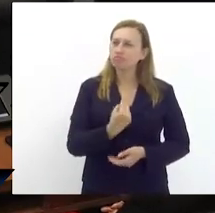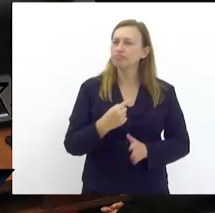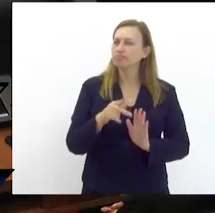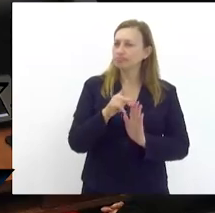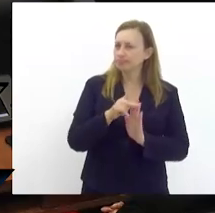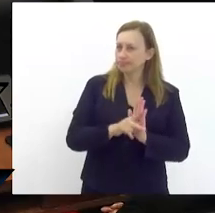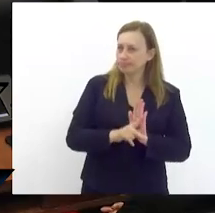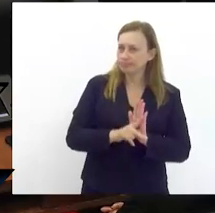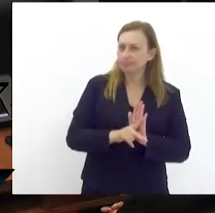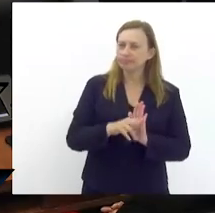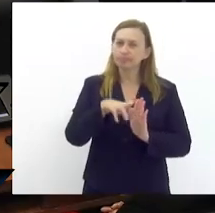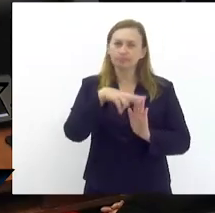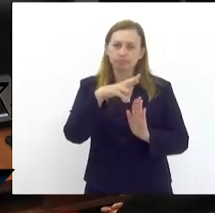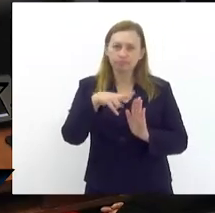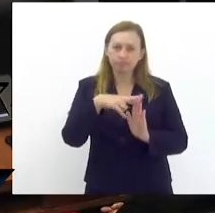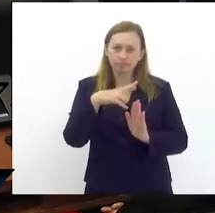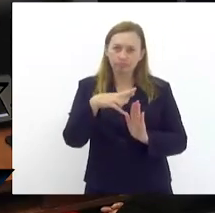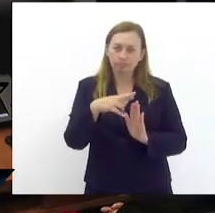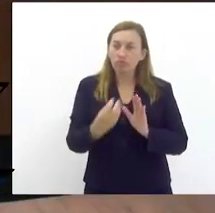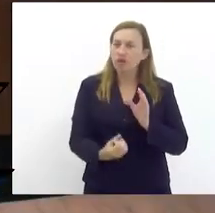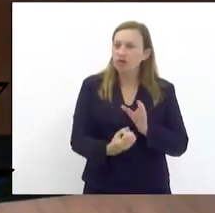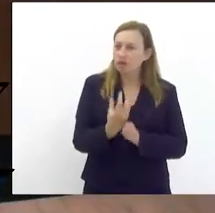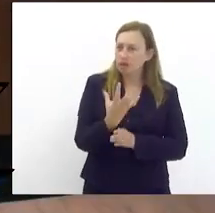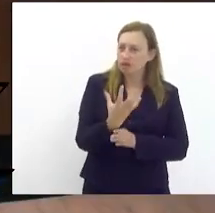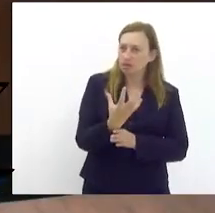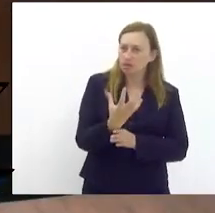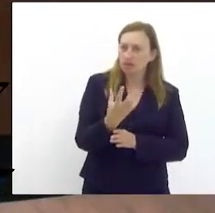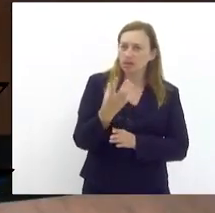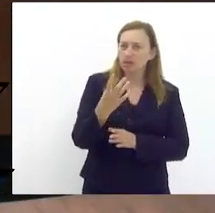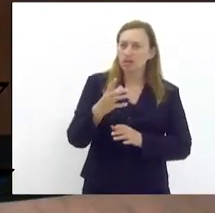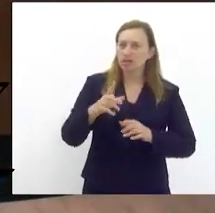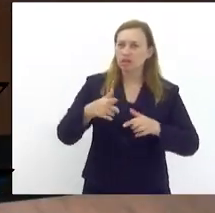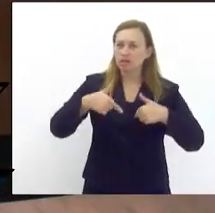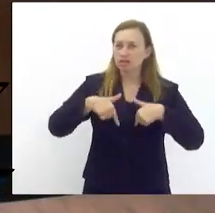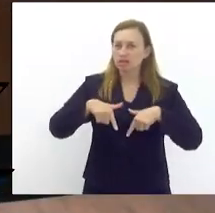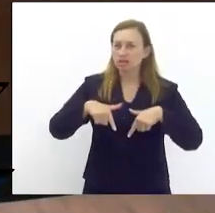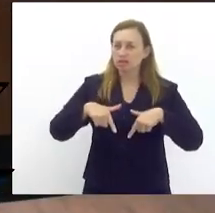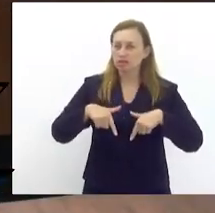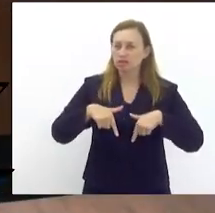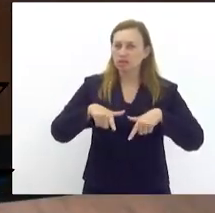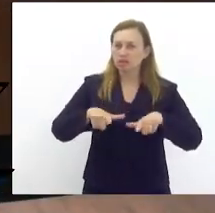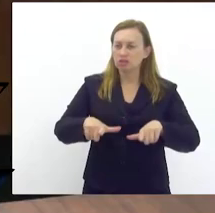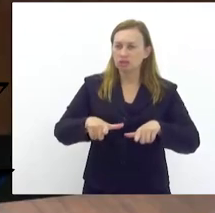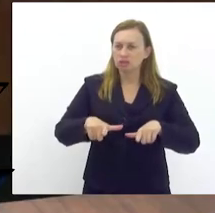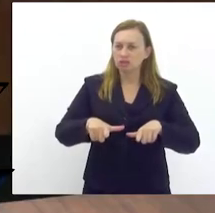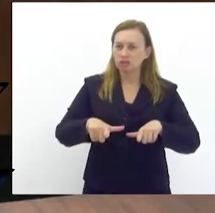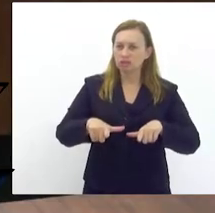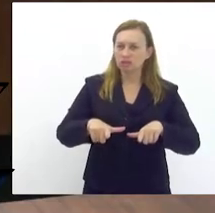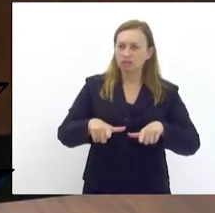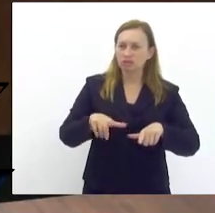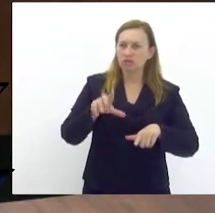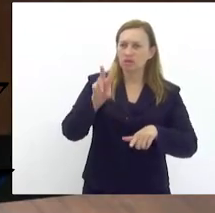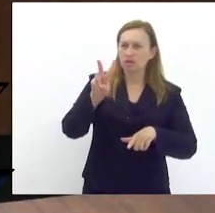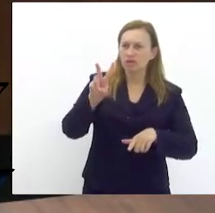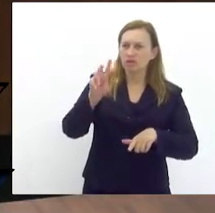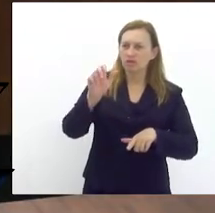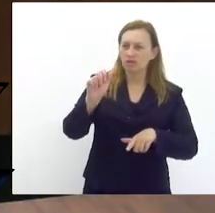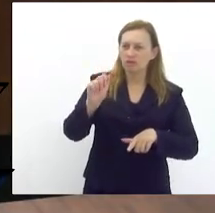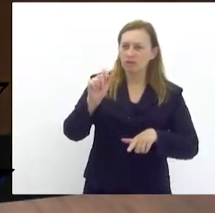de resolução que cria o diploma Don Valdir Calheiros só para esse ano